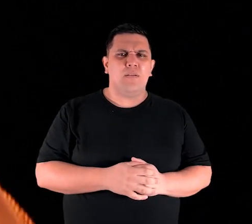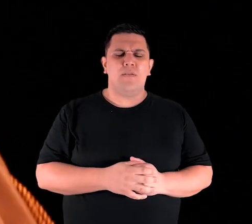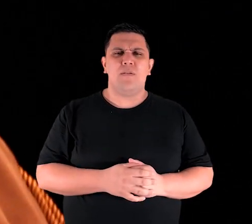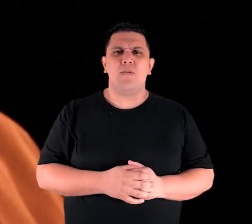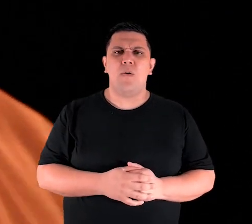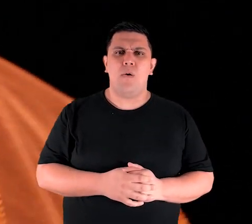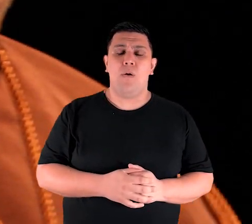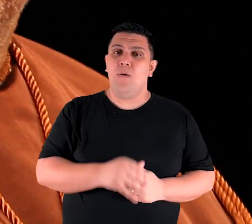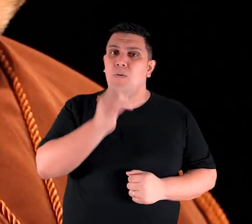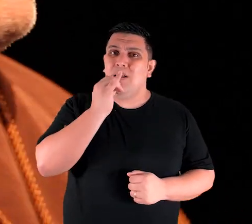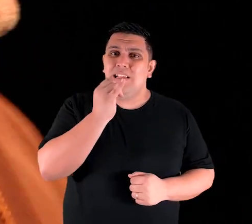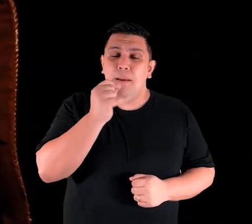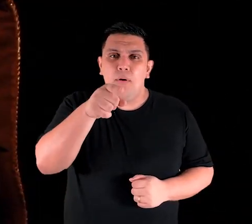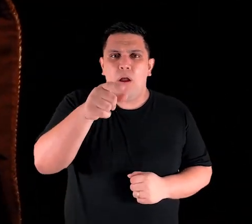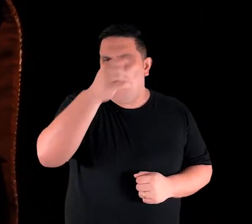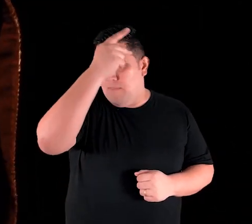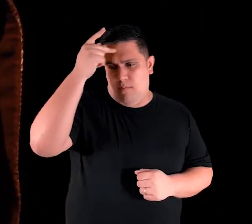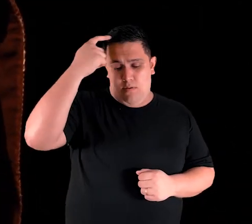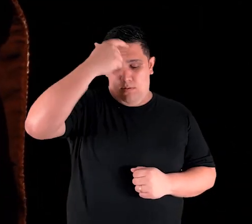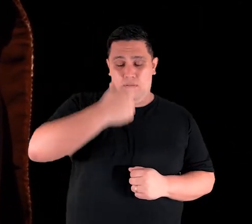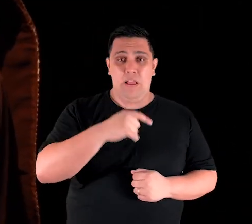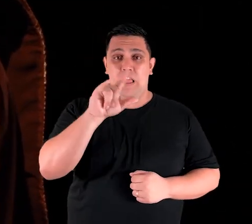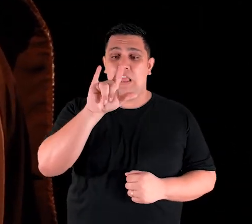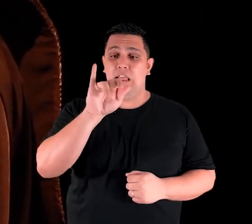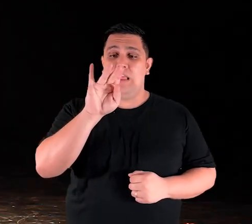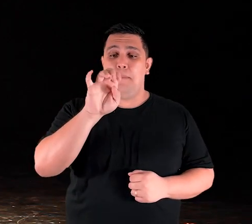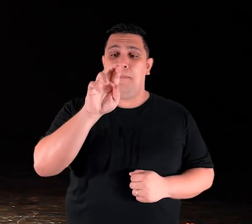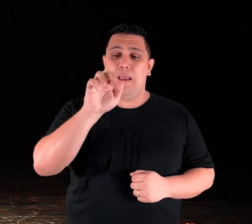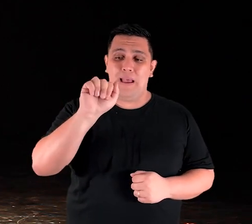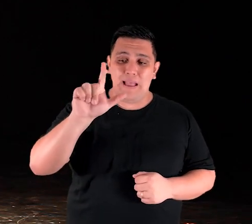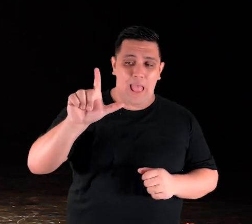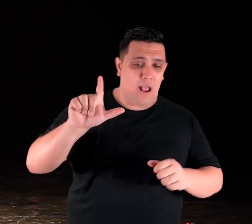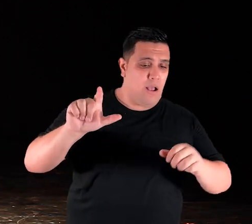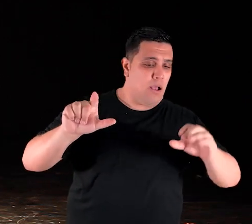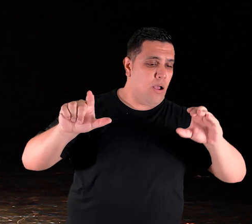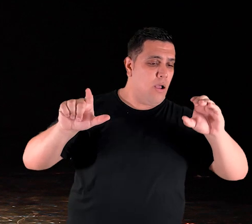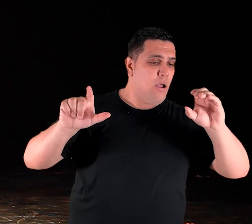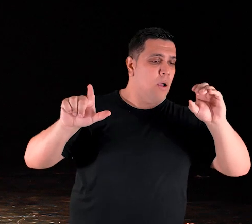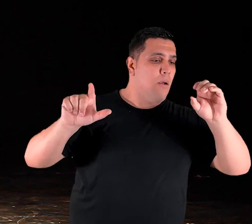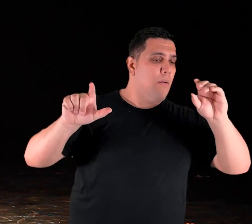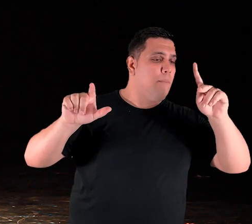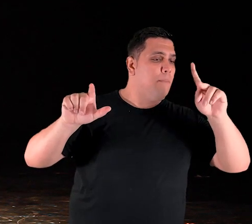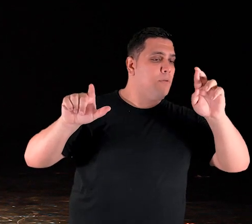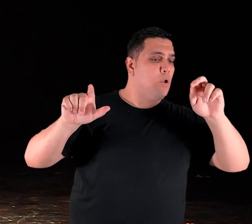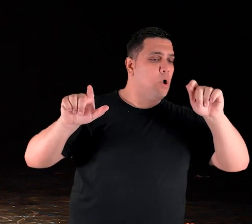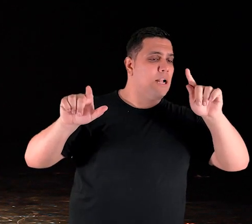É quando liberais e progressistas se veem como inimigos.